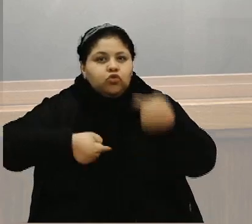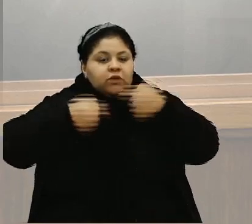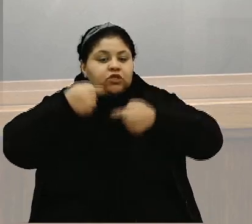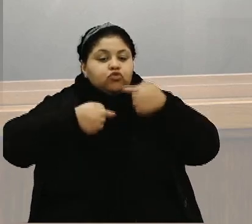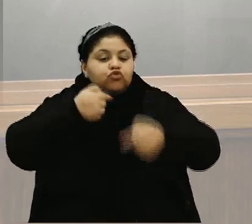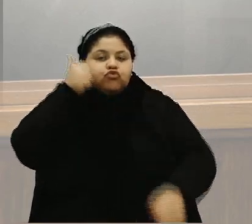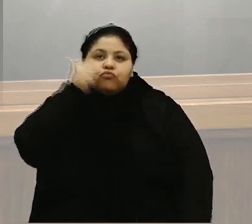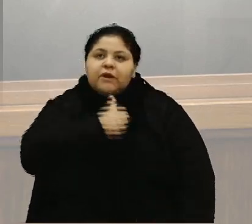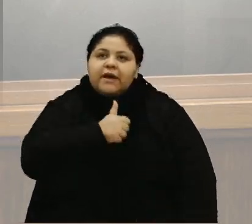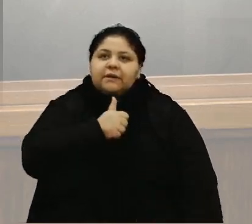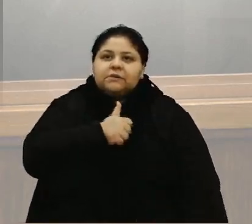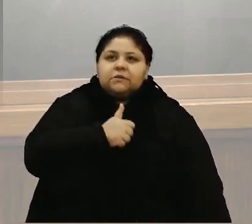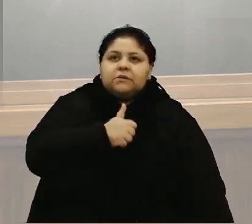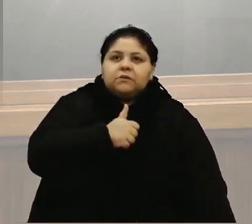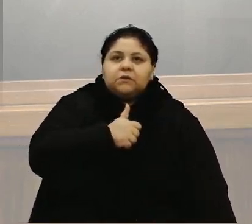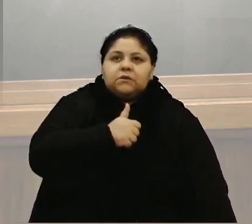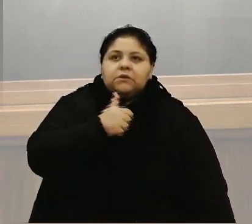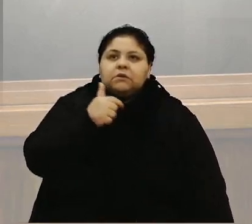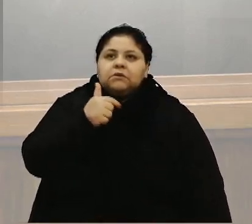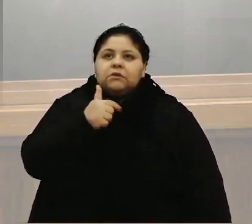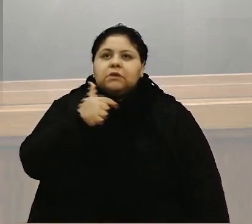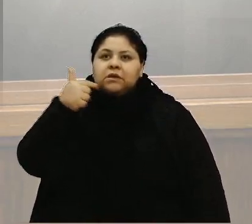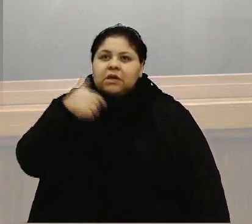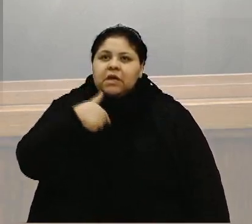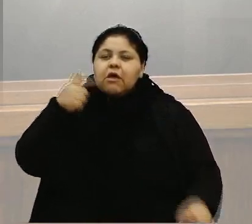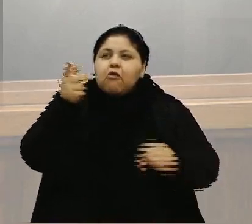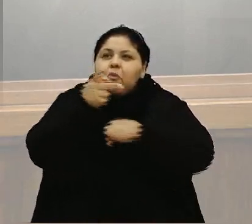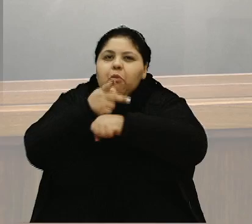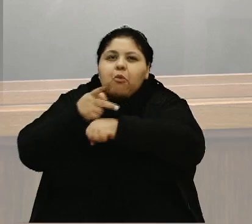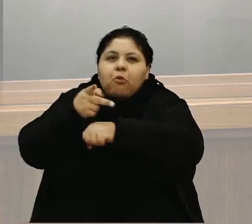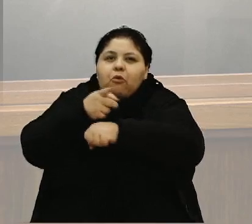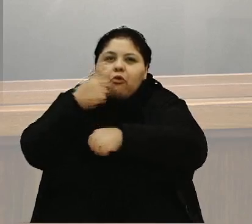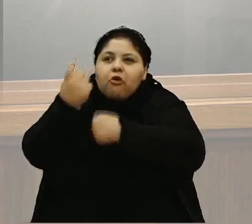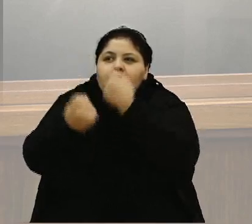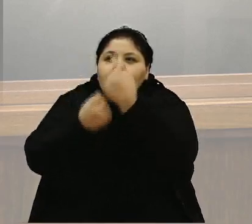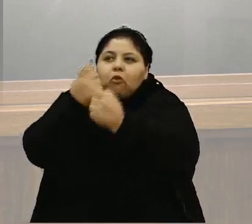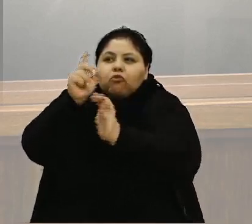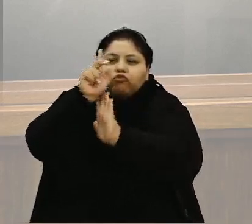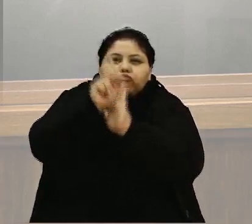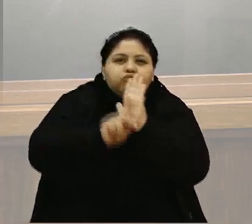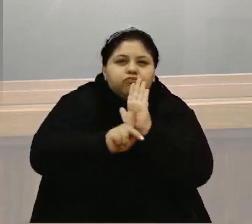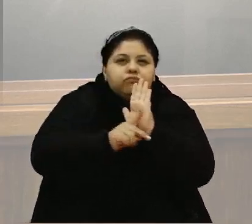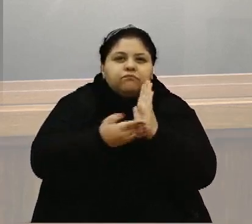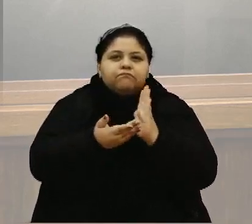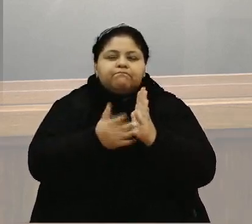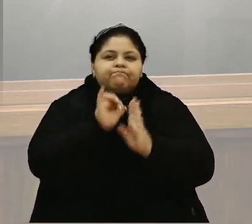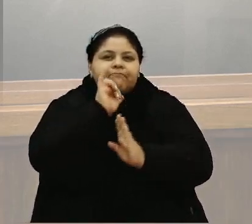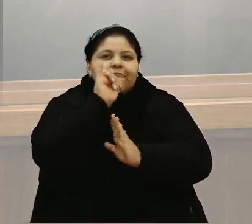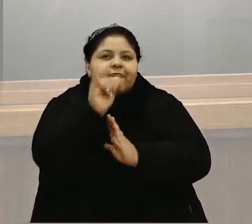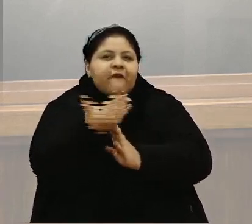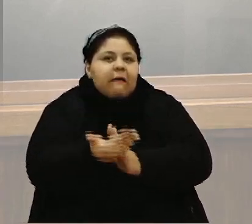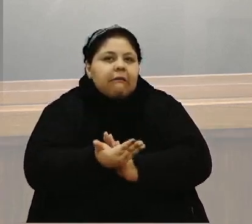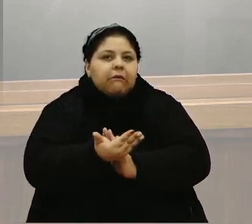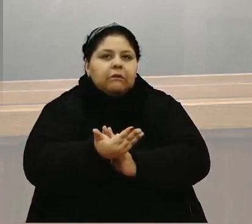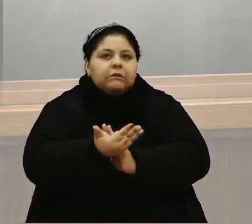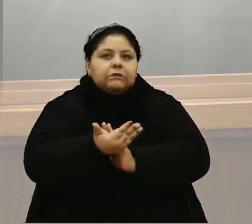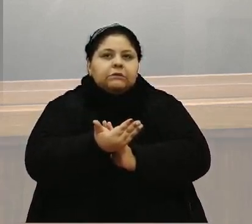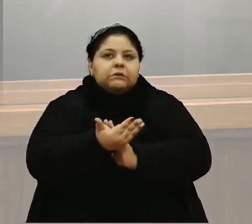mulheres. Eu tento procurar algum projeto, alguma fala,